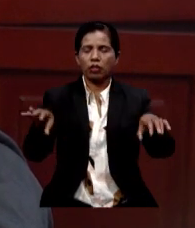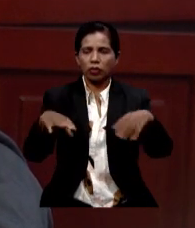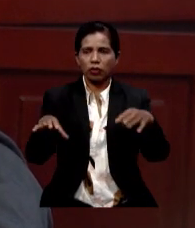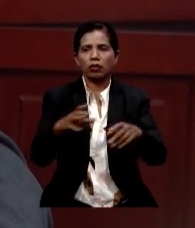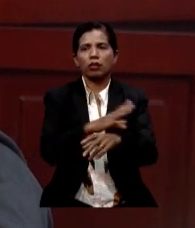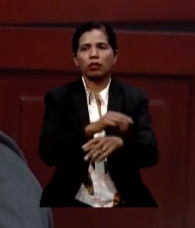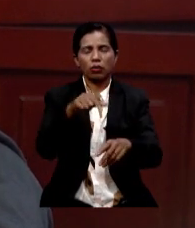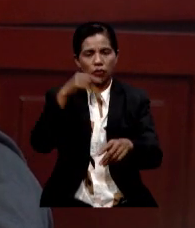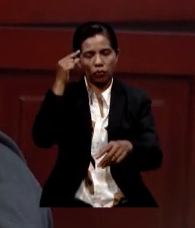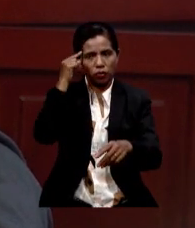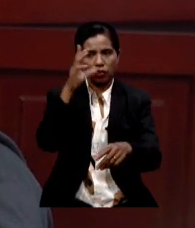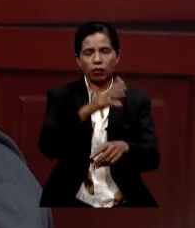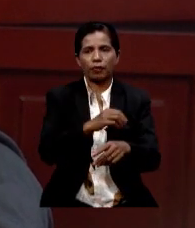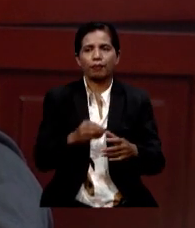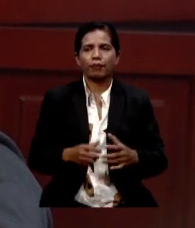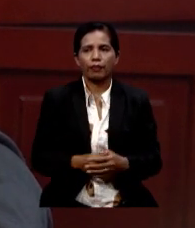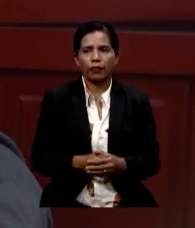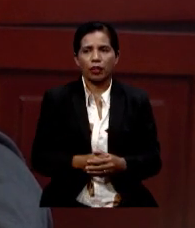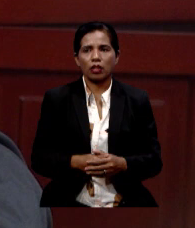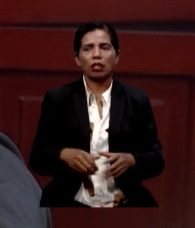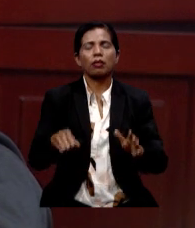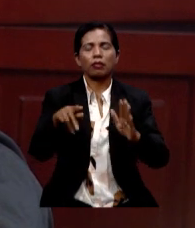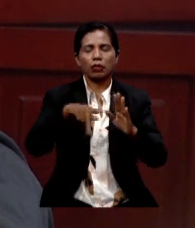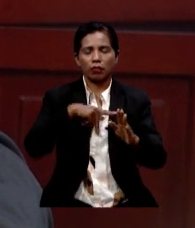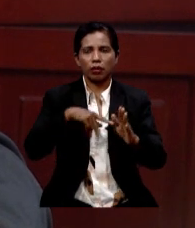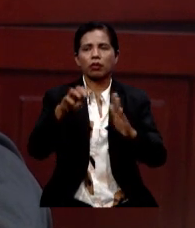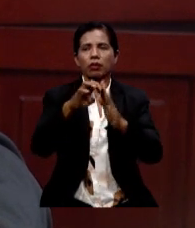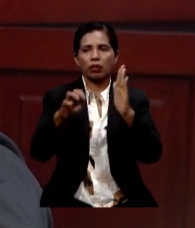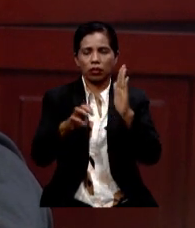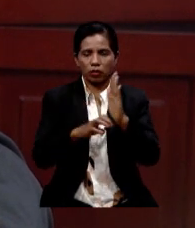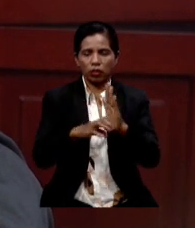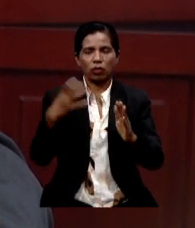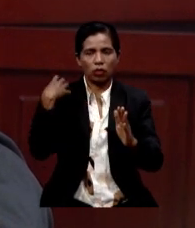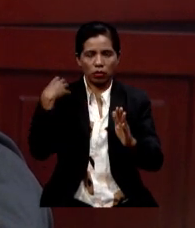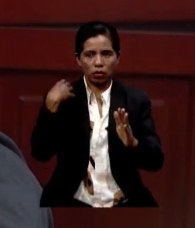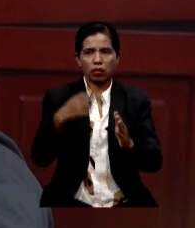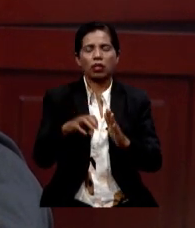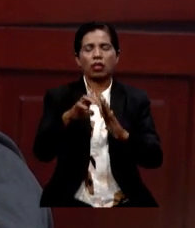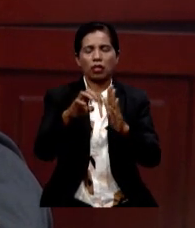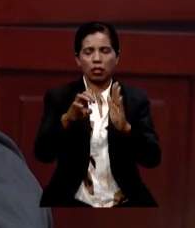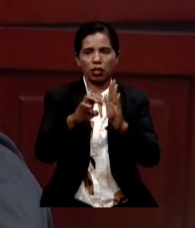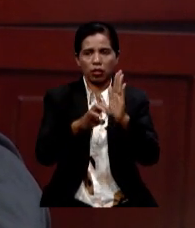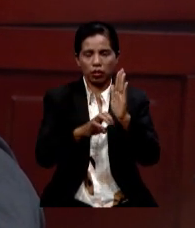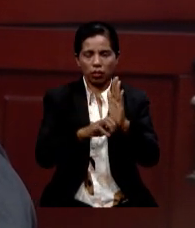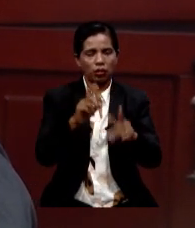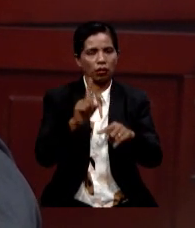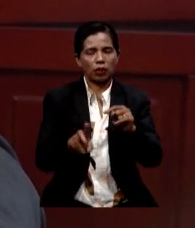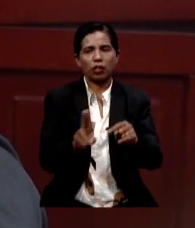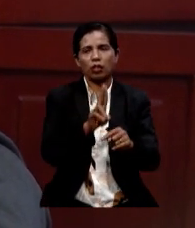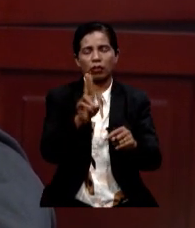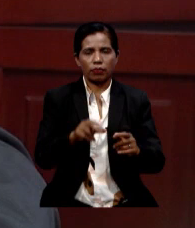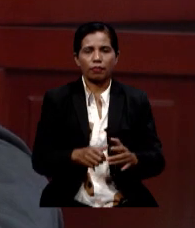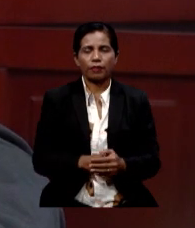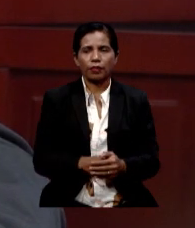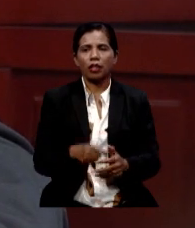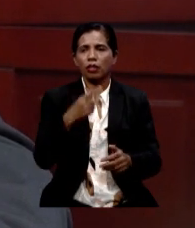né governo domínio privado do estado hansa um tanto ser né né estado né né é uma velha ocupa né bem